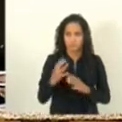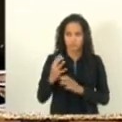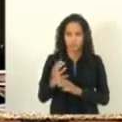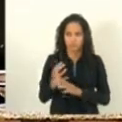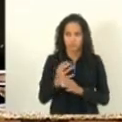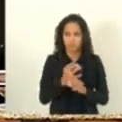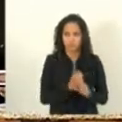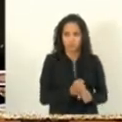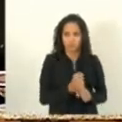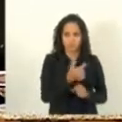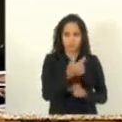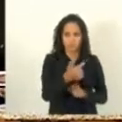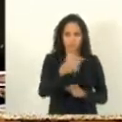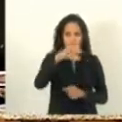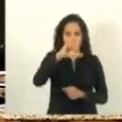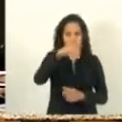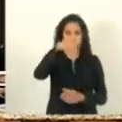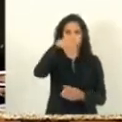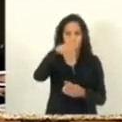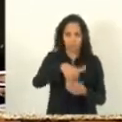Totalizando 29 votos.